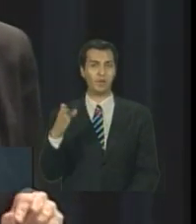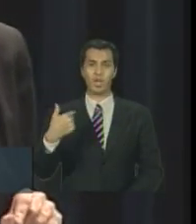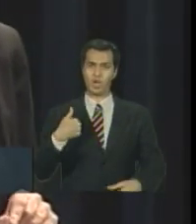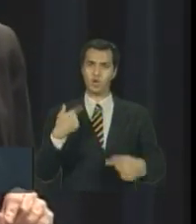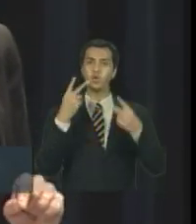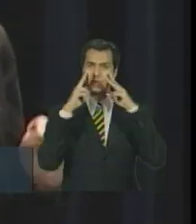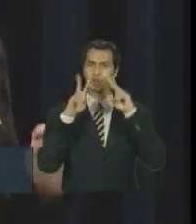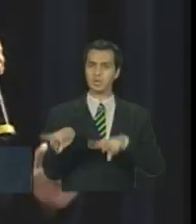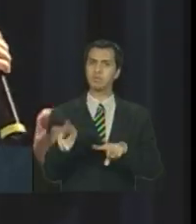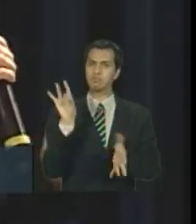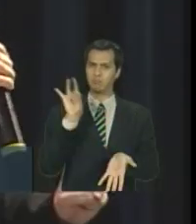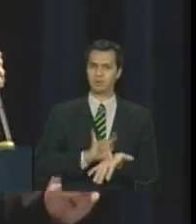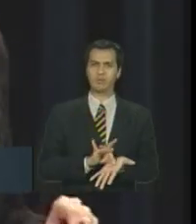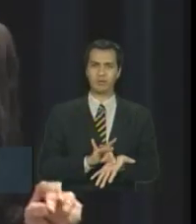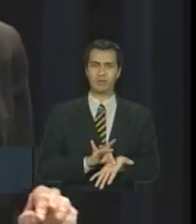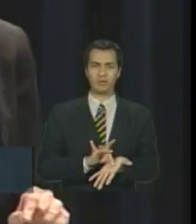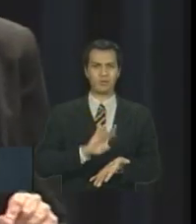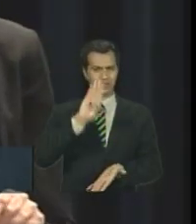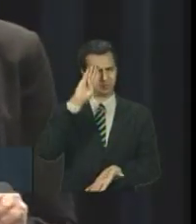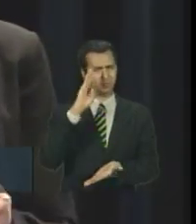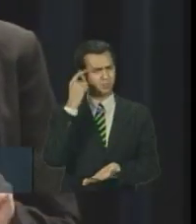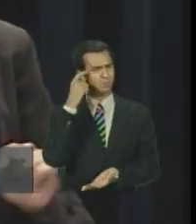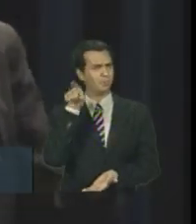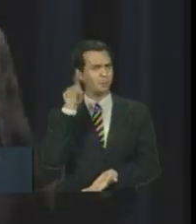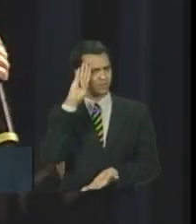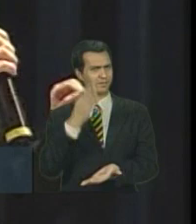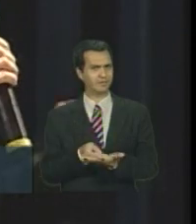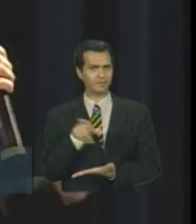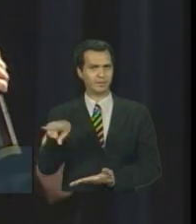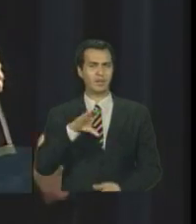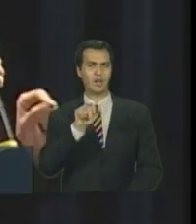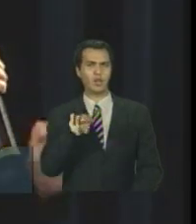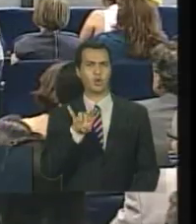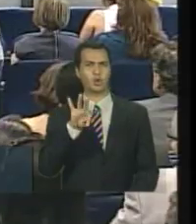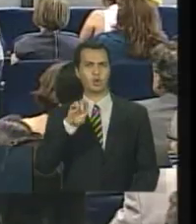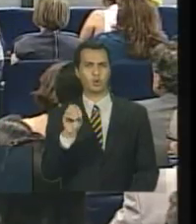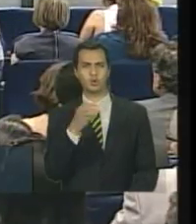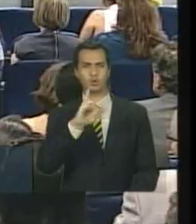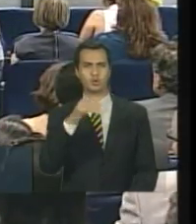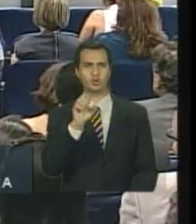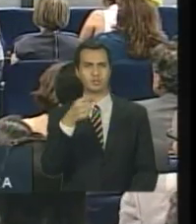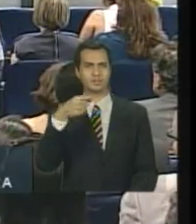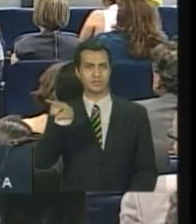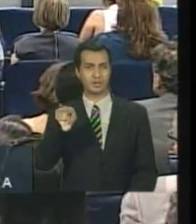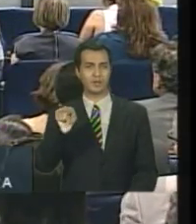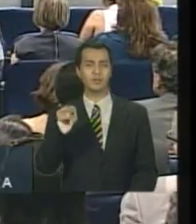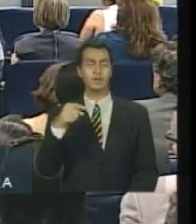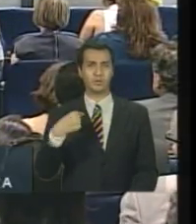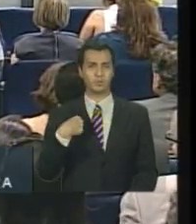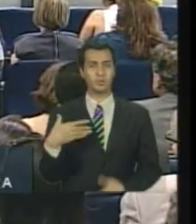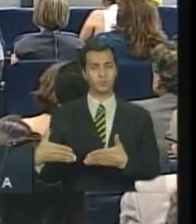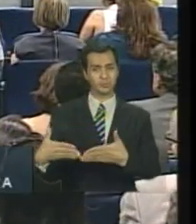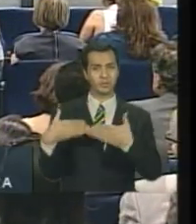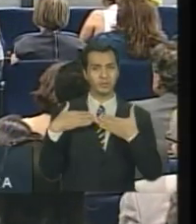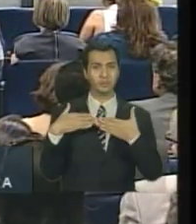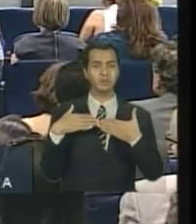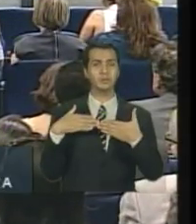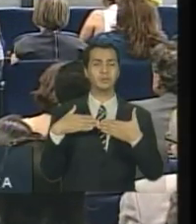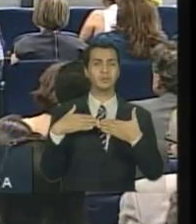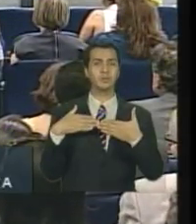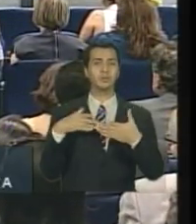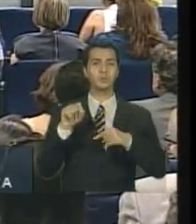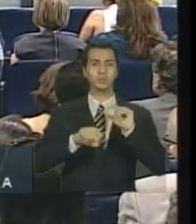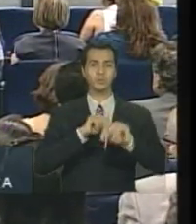depoimento, que acredito que o Antônio José, ainda que numa solenidade breve, eu pedi que as nossas pessoas